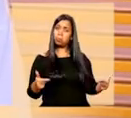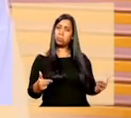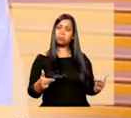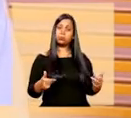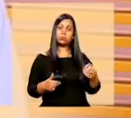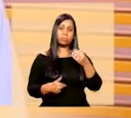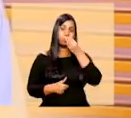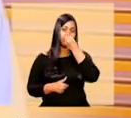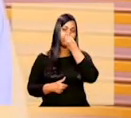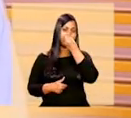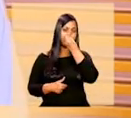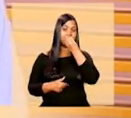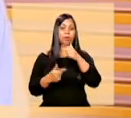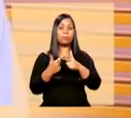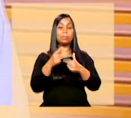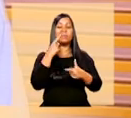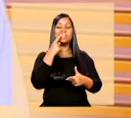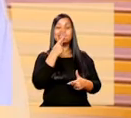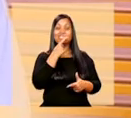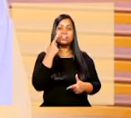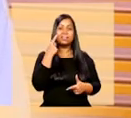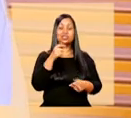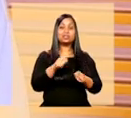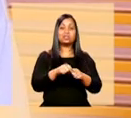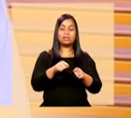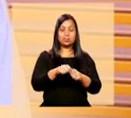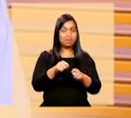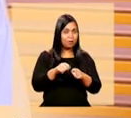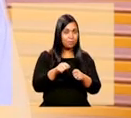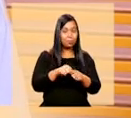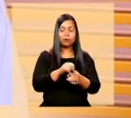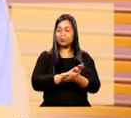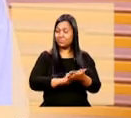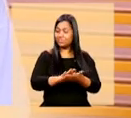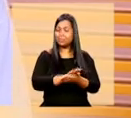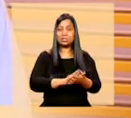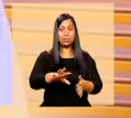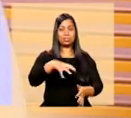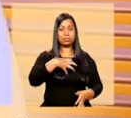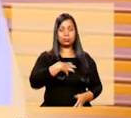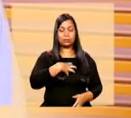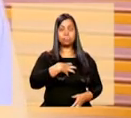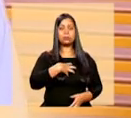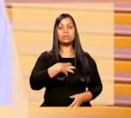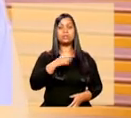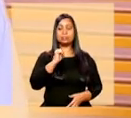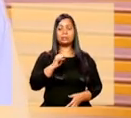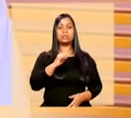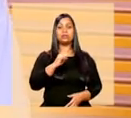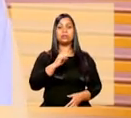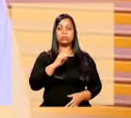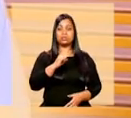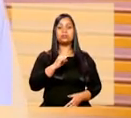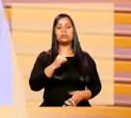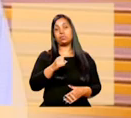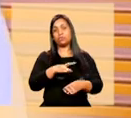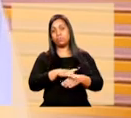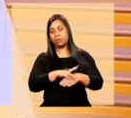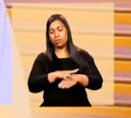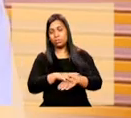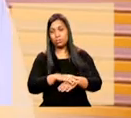que faça? Doutor, tem aquele problema dos dentes, que não pode fazer um transplante se tiver alguma infecção nos